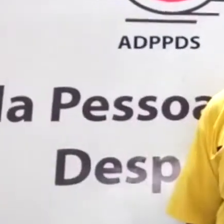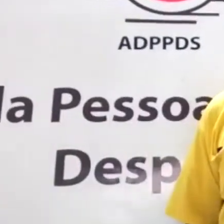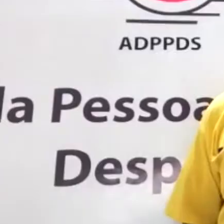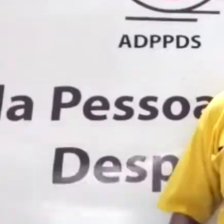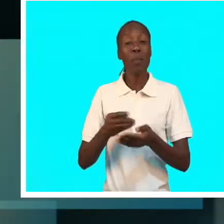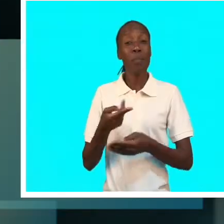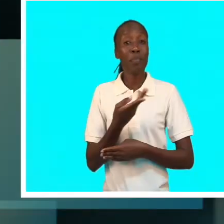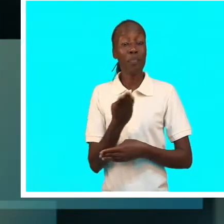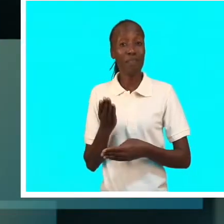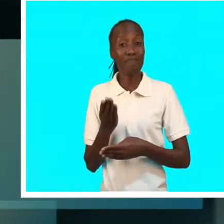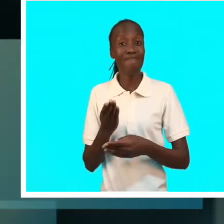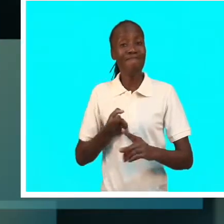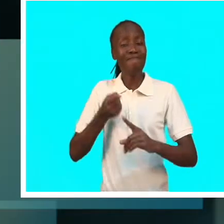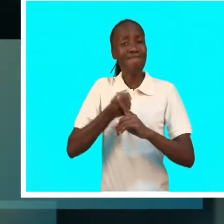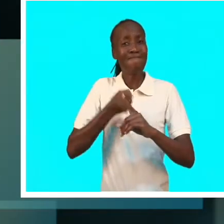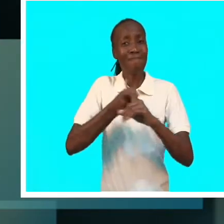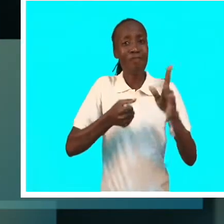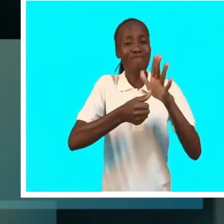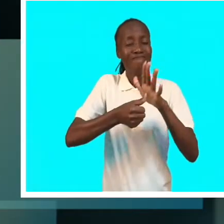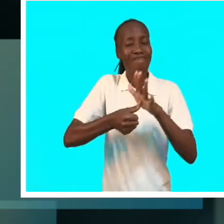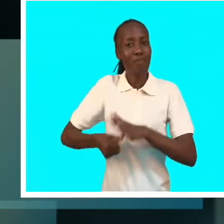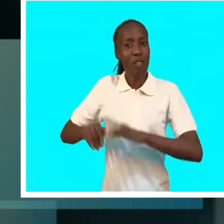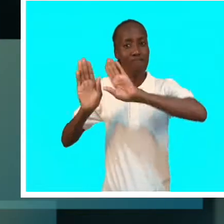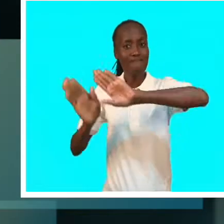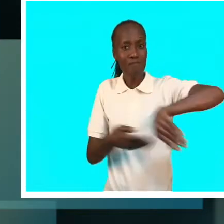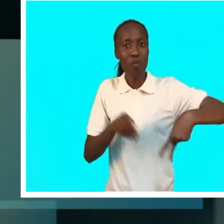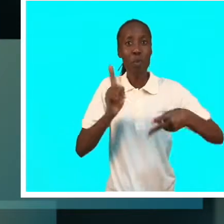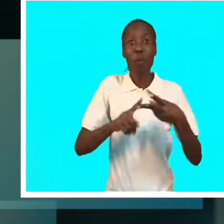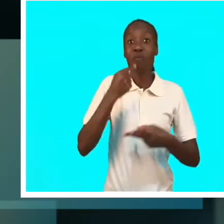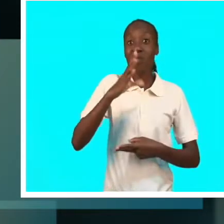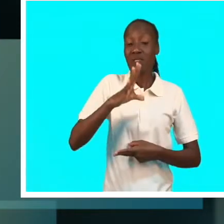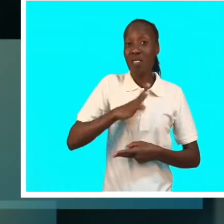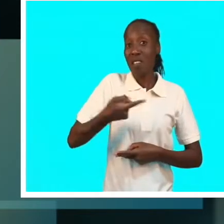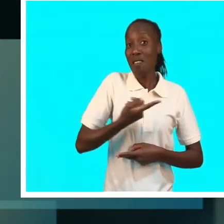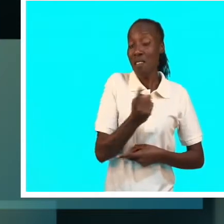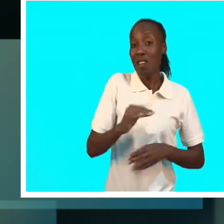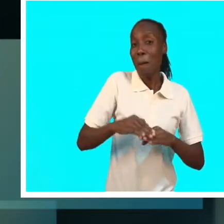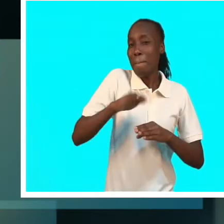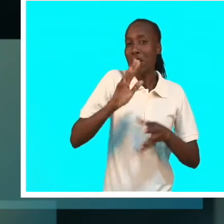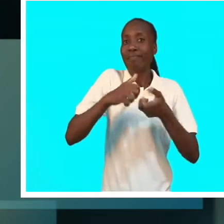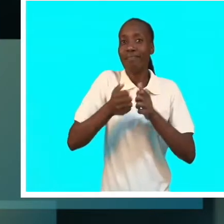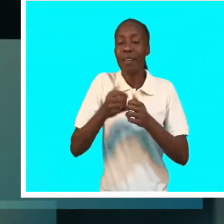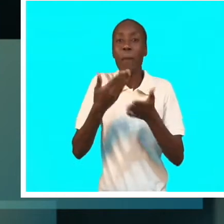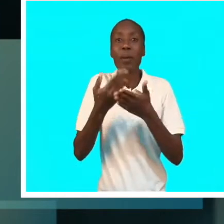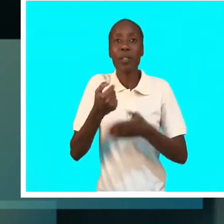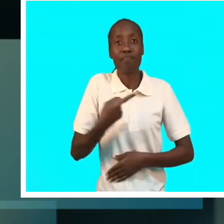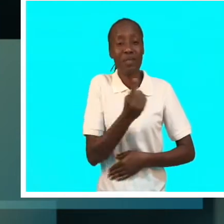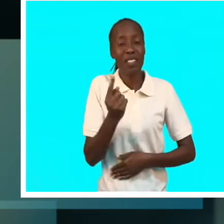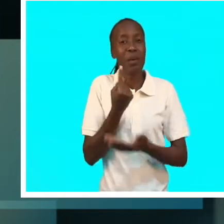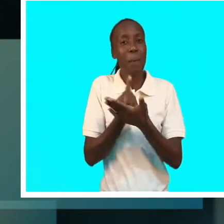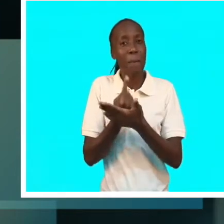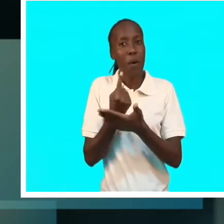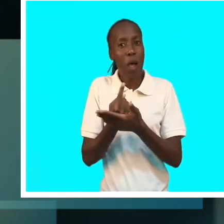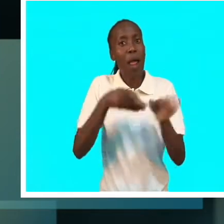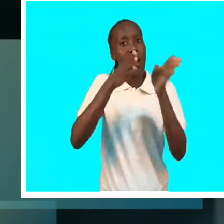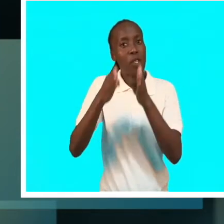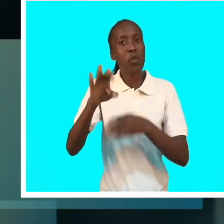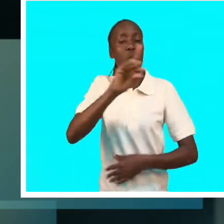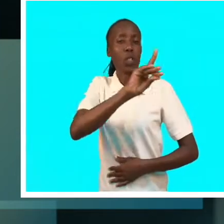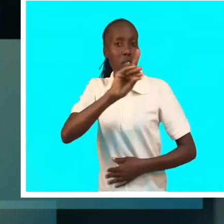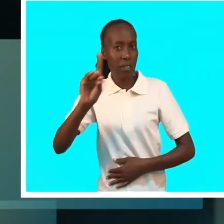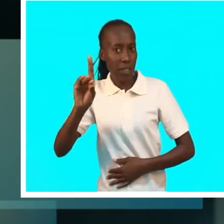social. Há de um escudo para lutar contra a discriminação. São os predicados que realmente são muito